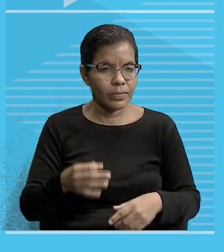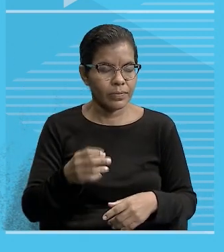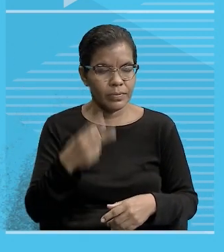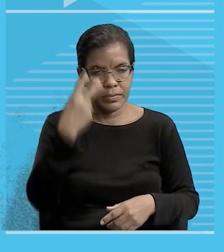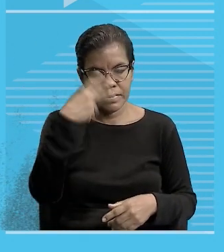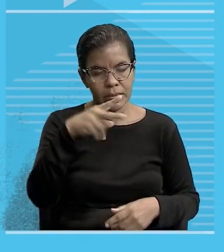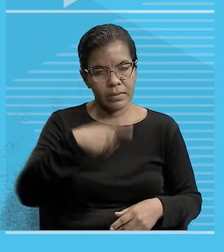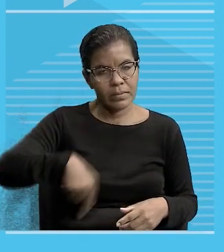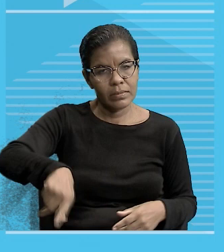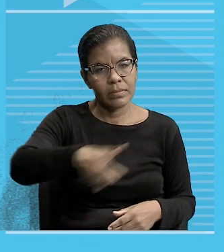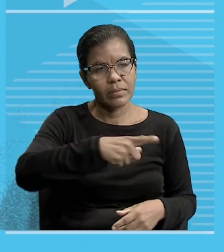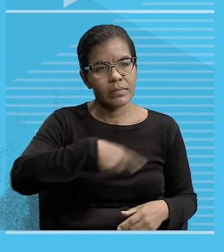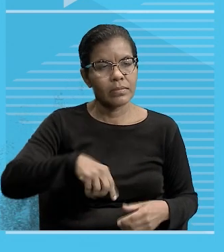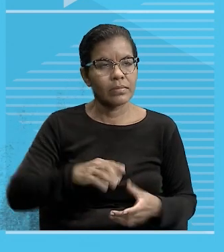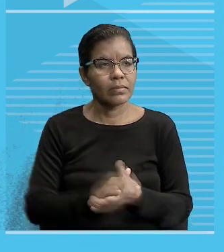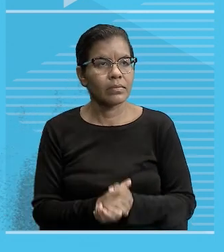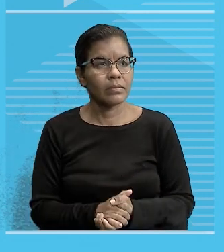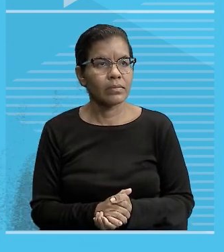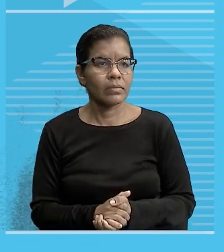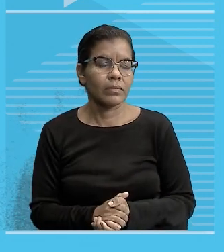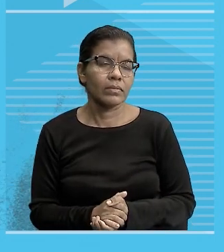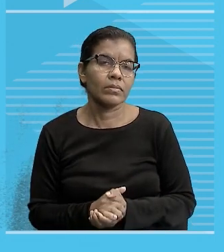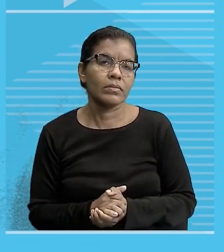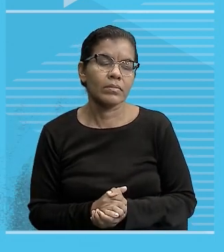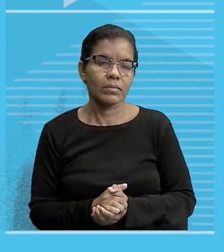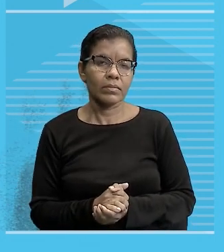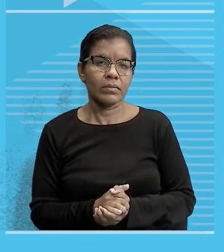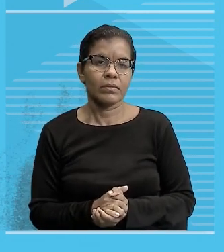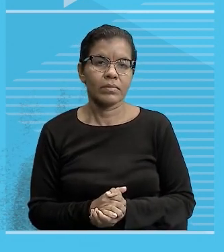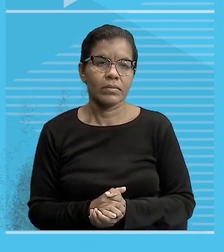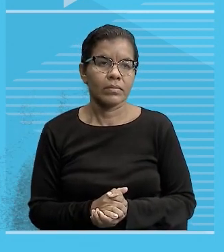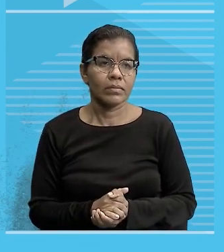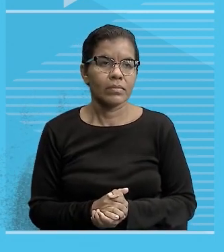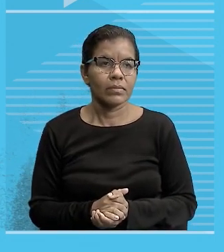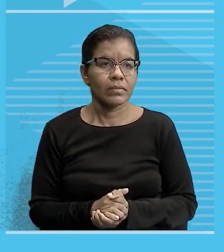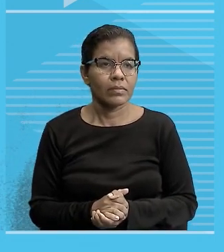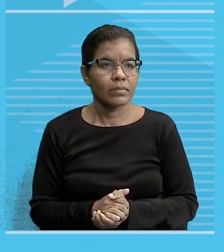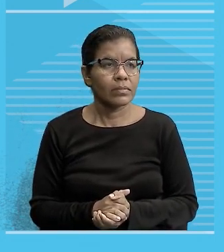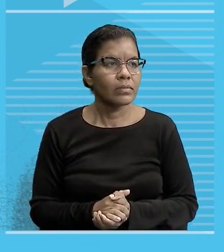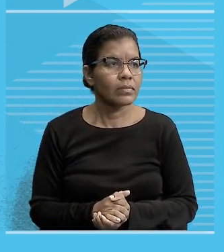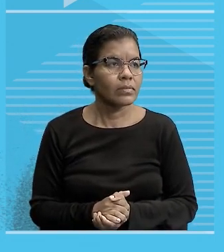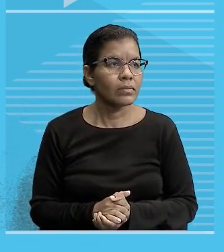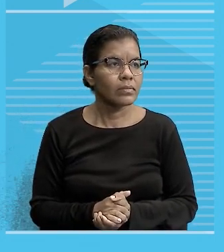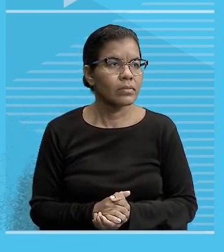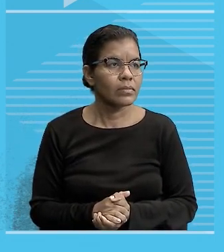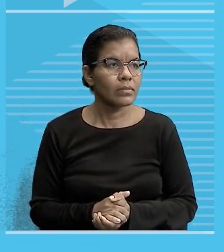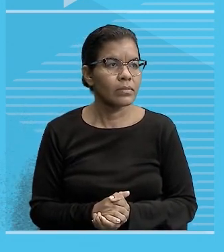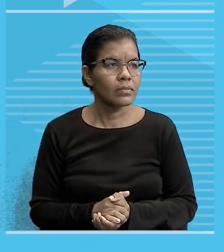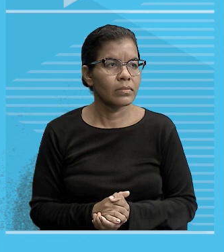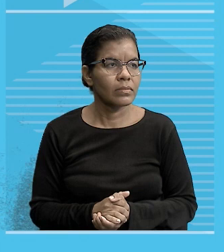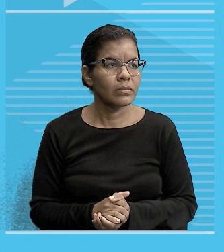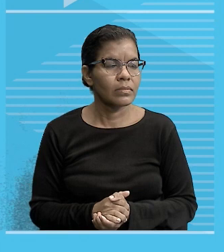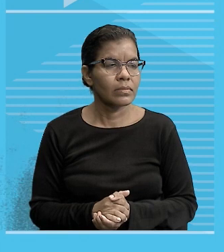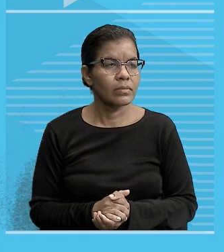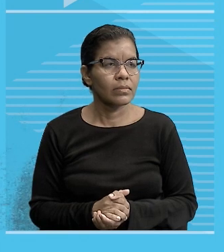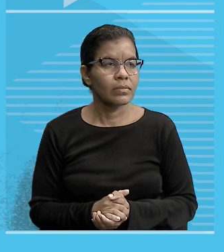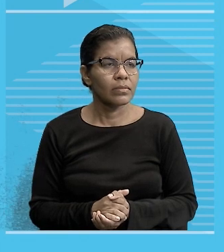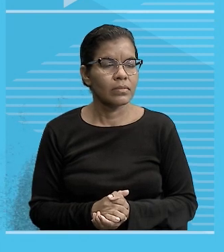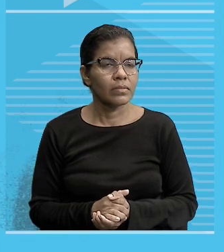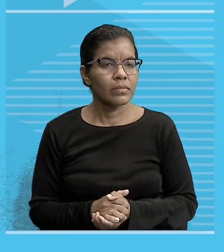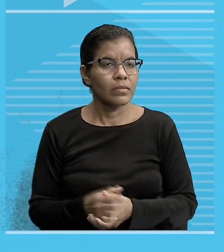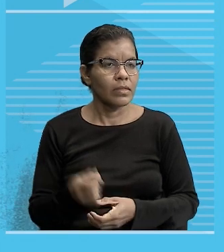geral certo esse mapa de relacionamento ele também está movido dentro